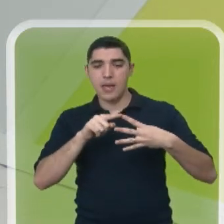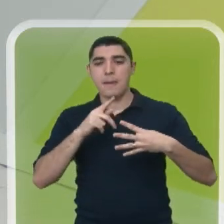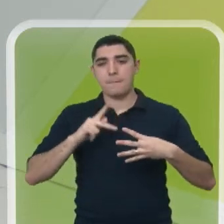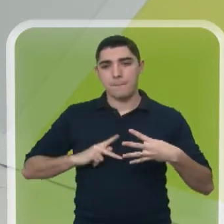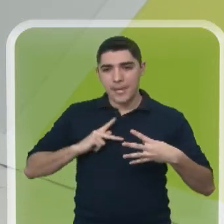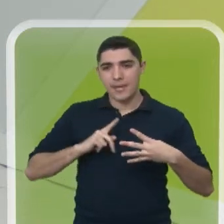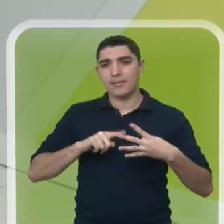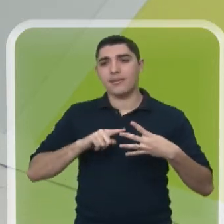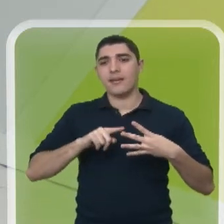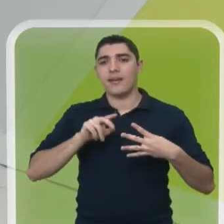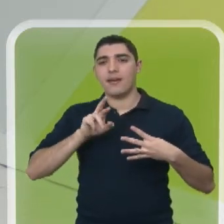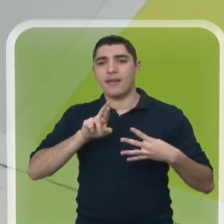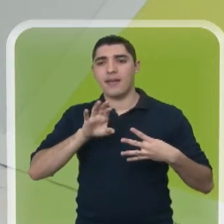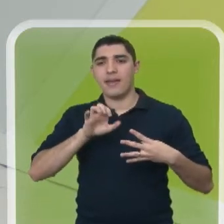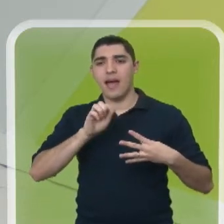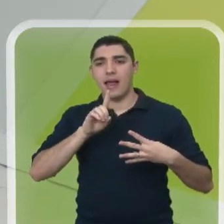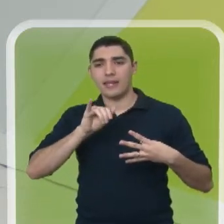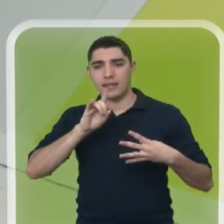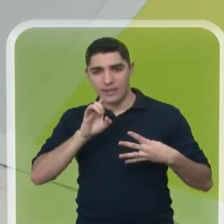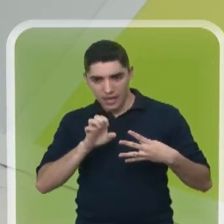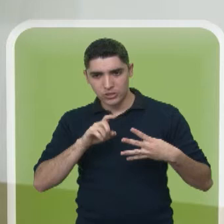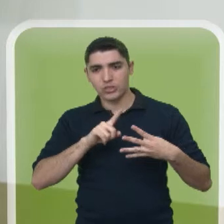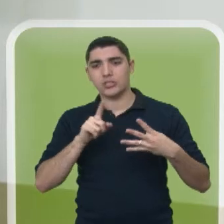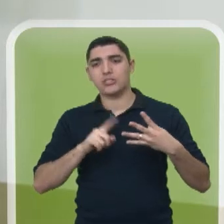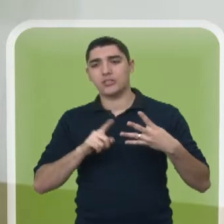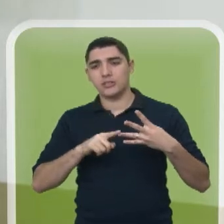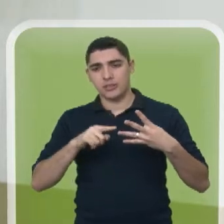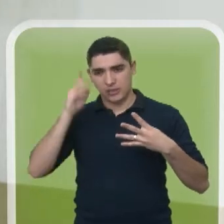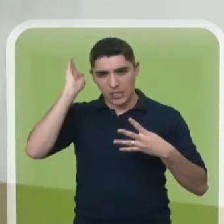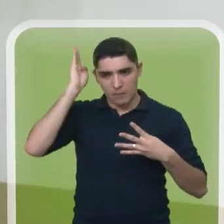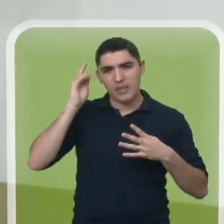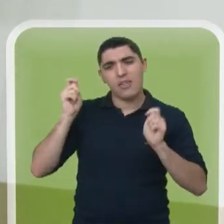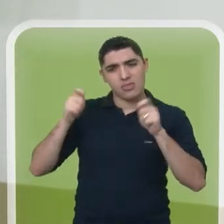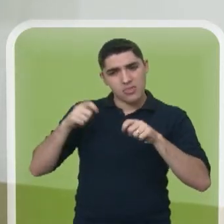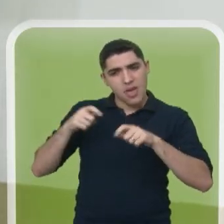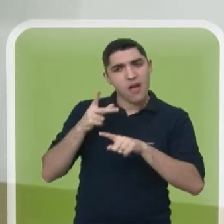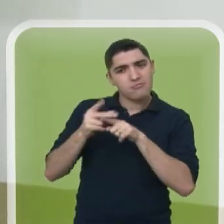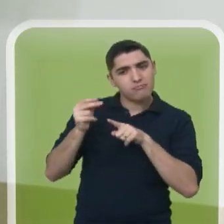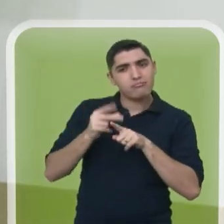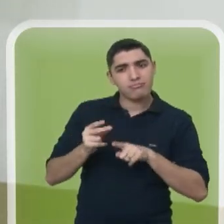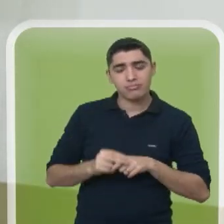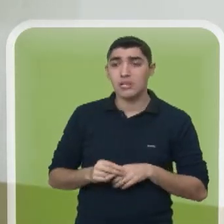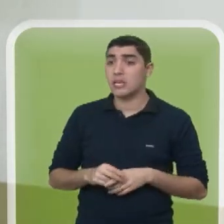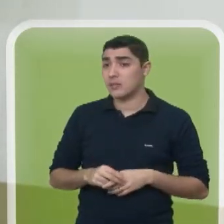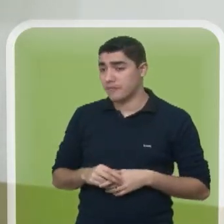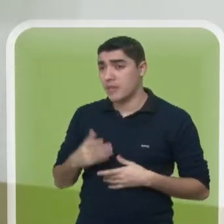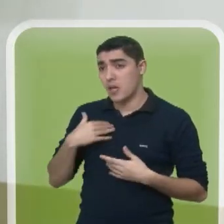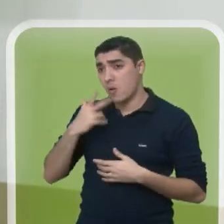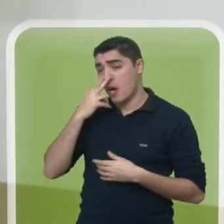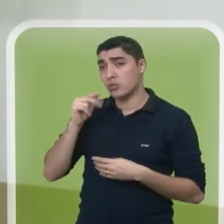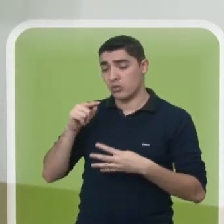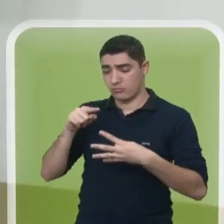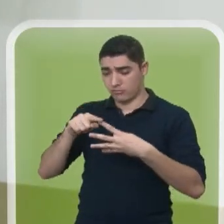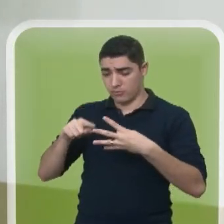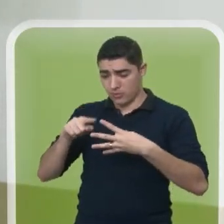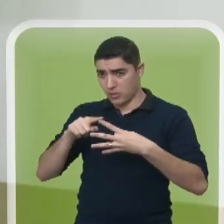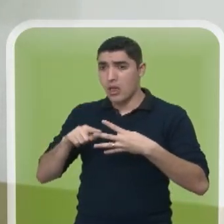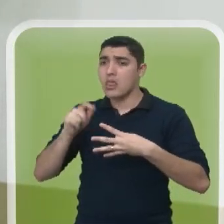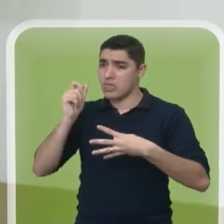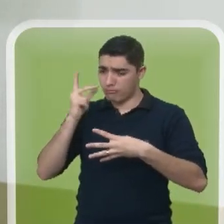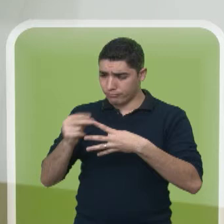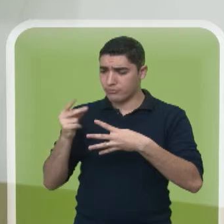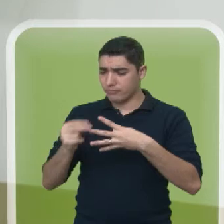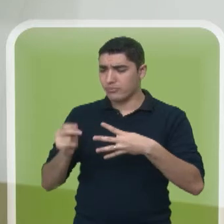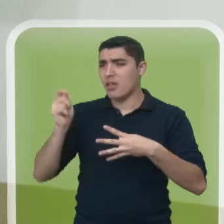Jovem e Taubaté são jogos que dá para o São José ganhar, né, Bruno? Acho que desses 3 jogos, os 2 primeiros, principalmente Pinda e Realidade Jovem, o São José